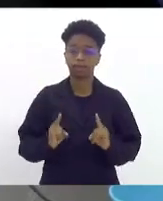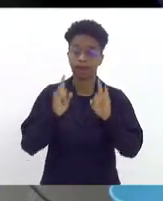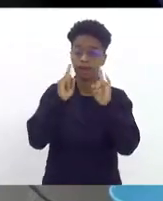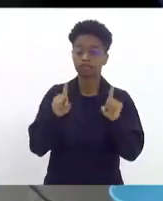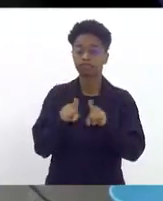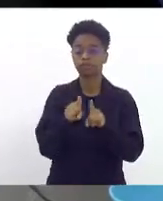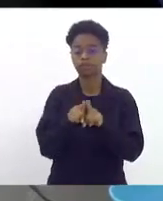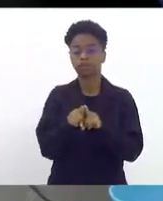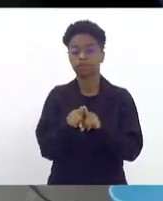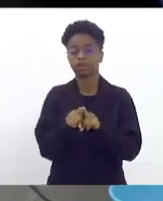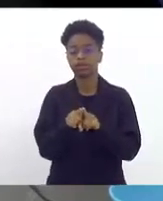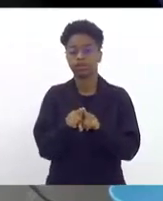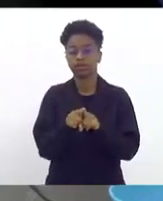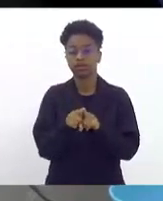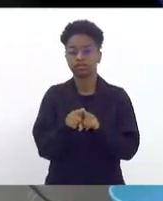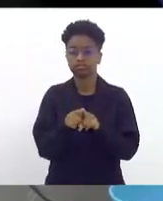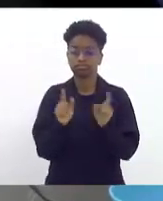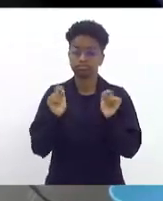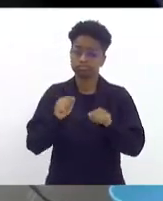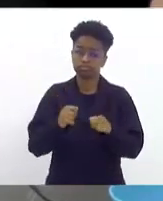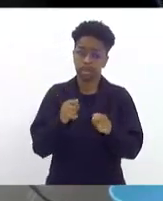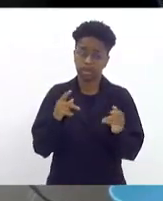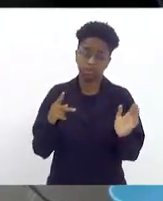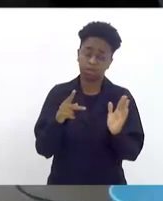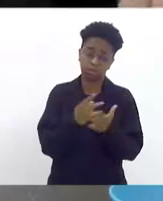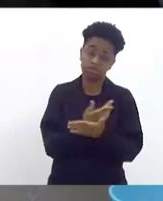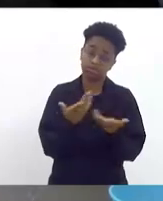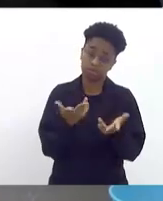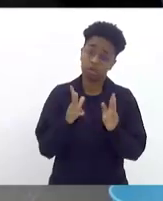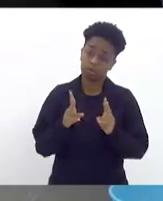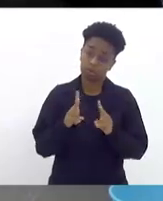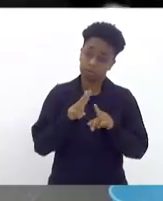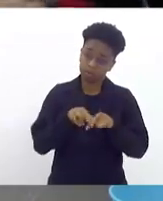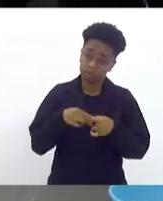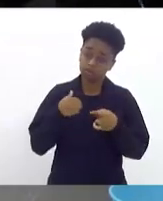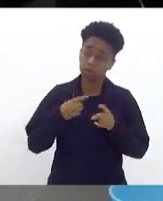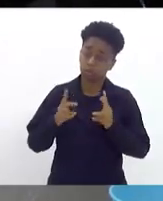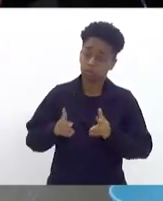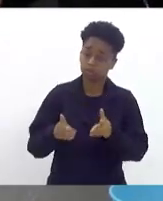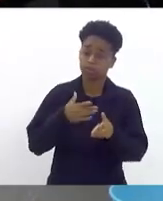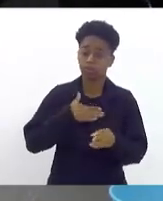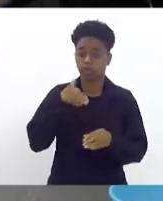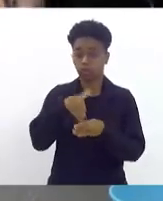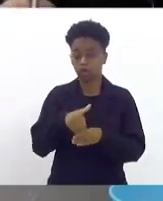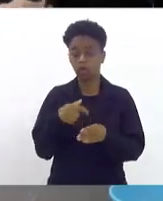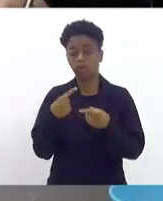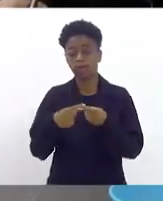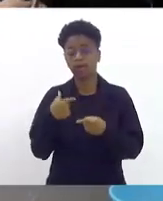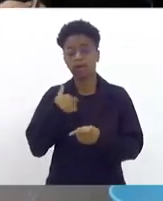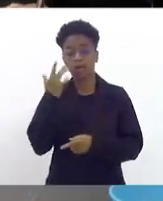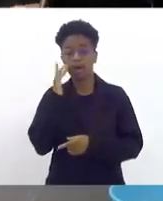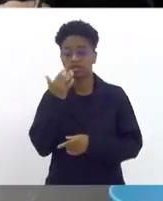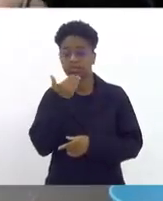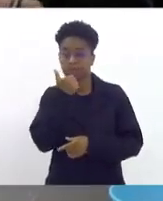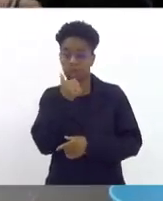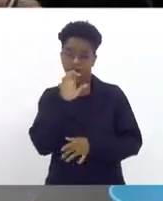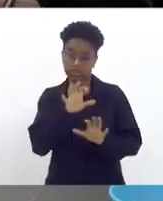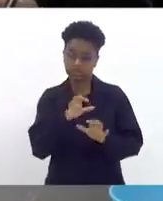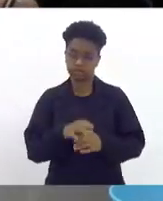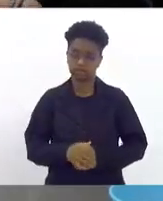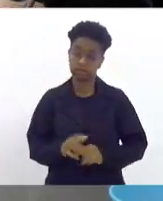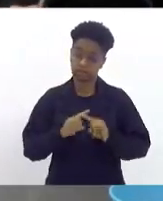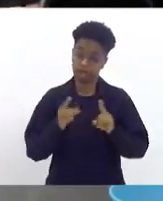essa matéria valer por isso que eu vou manter o meu voto porque eu achei que ficou mais quadro sim